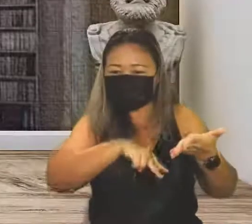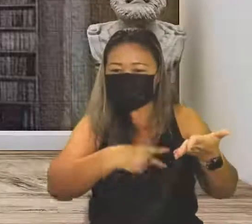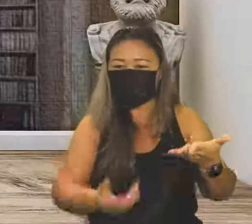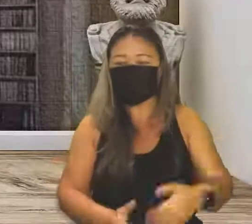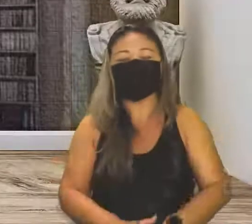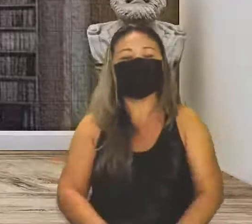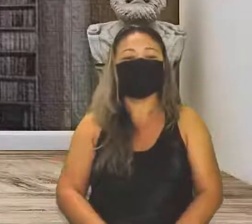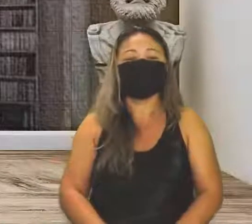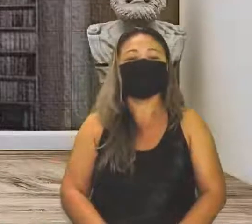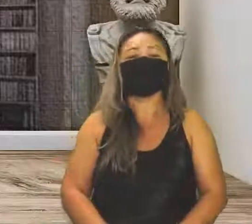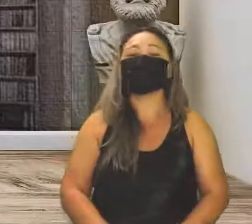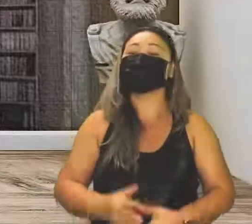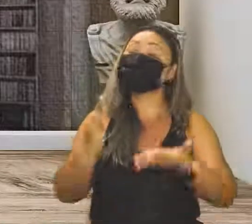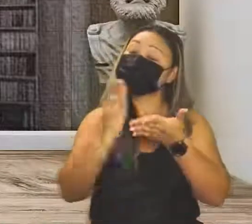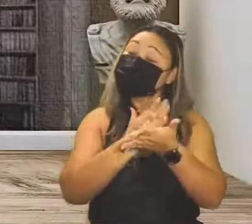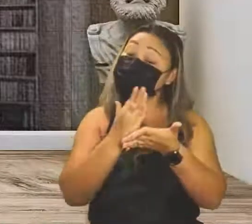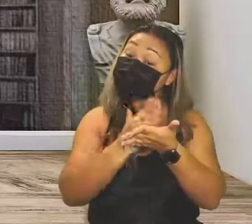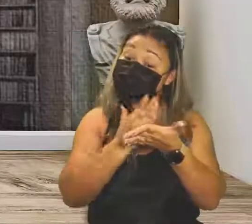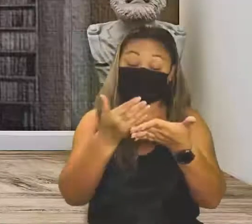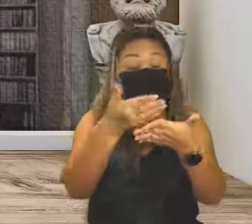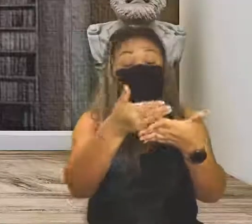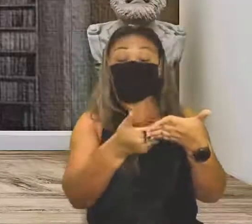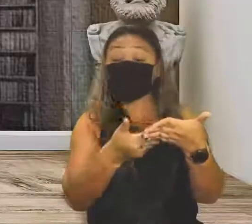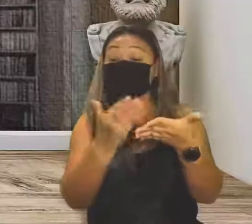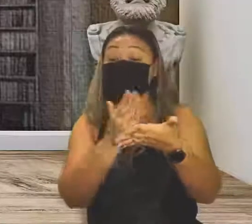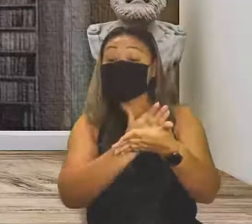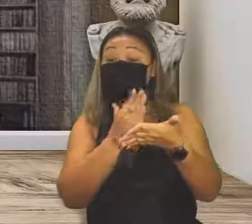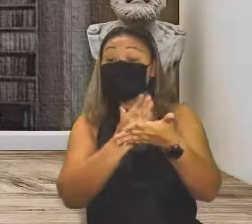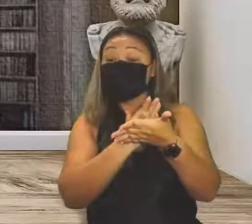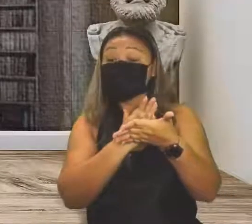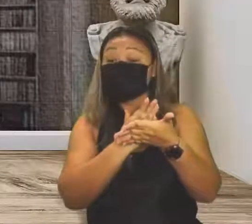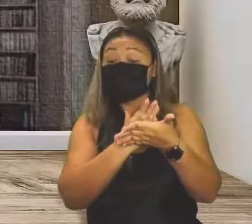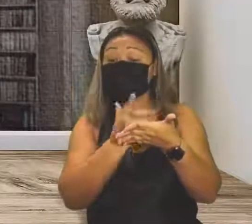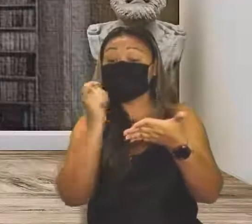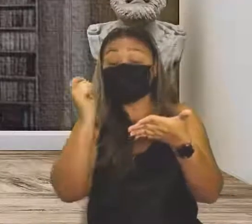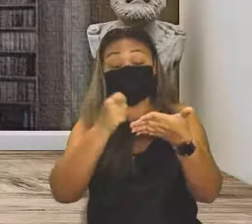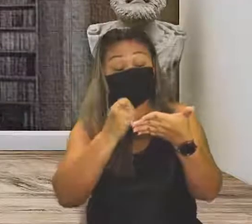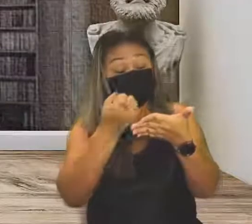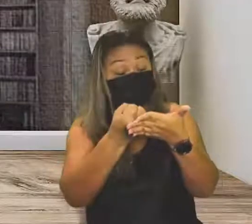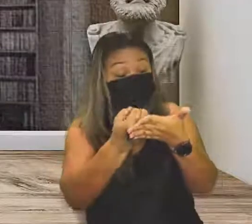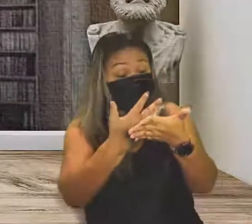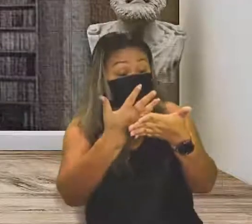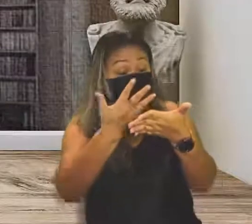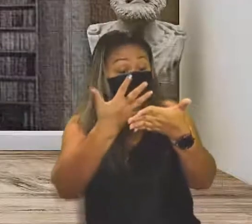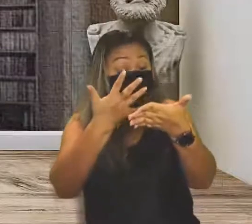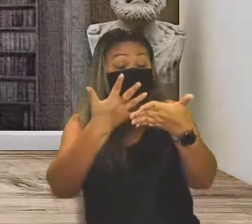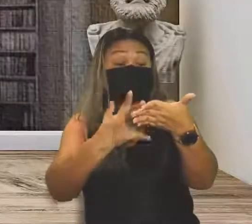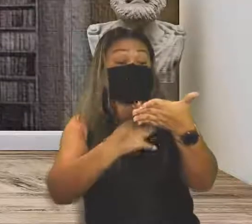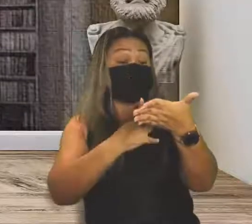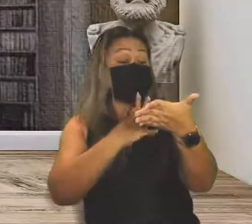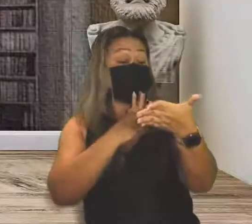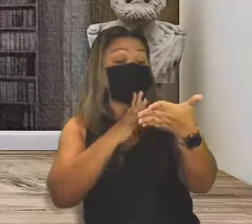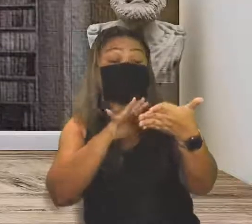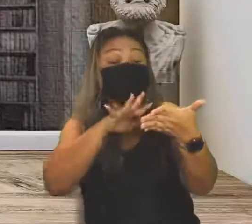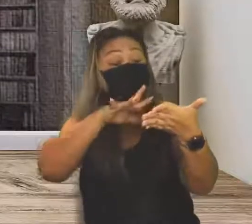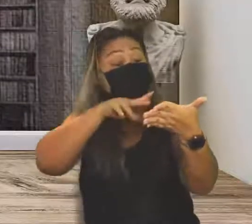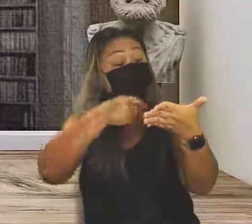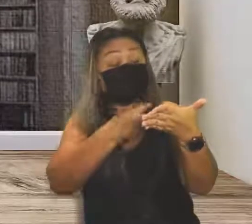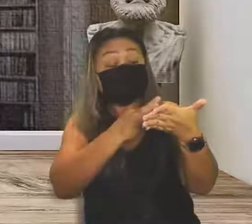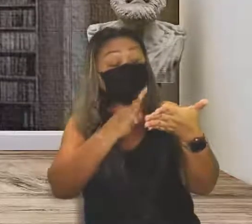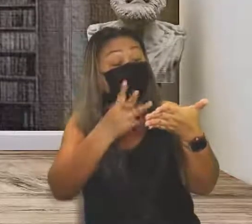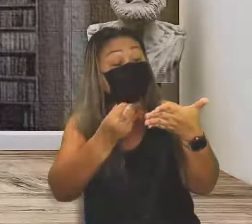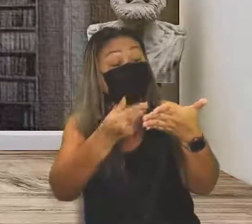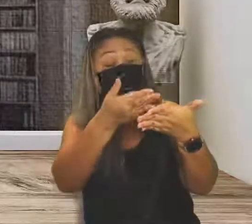Gente, os livros, ele faz com que você possa descobrir o mundo, conhecer o mundo. Porque